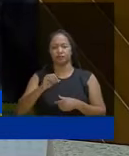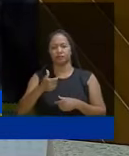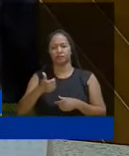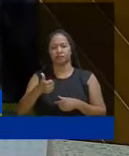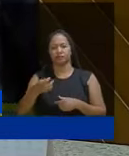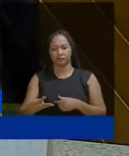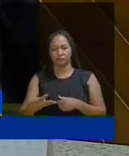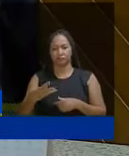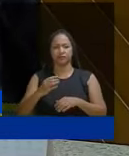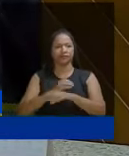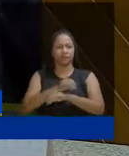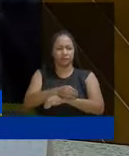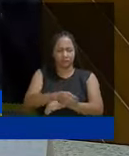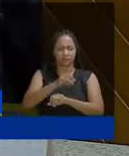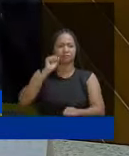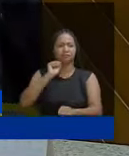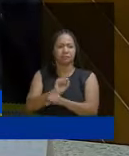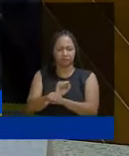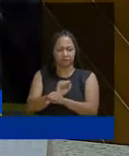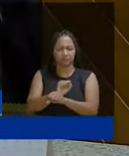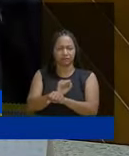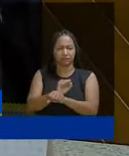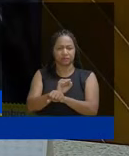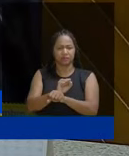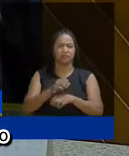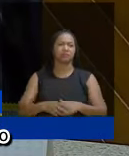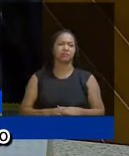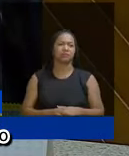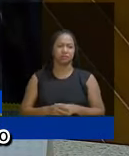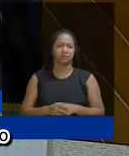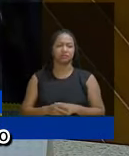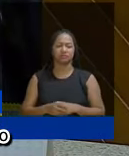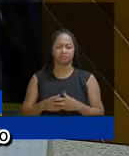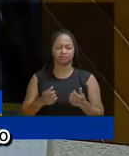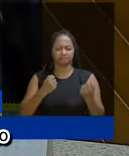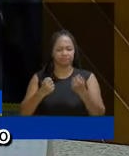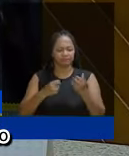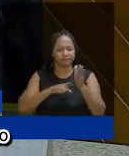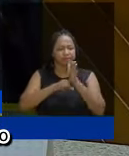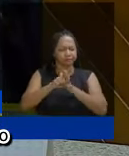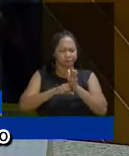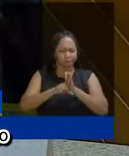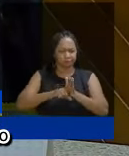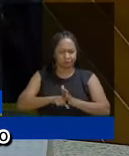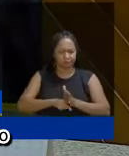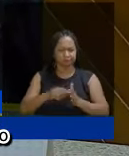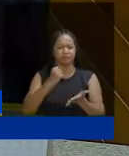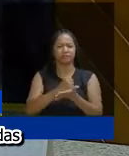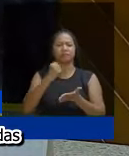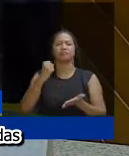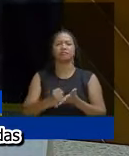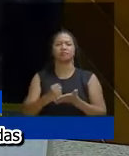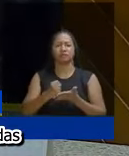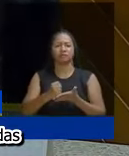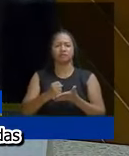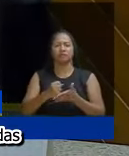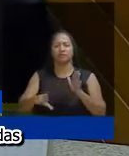4/1/2013, as obras foram paralisadas para reavaliação do contrato, sobretudo quanto à